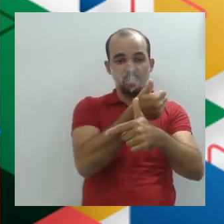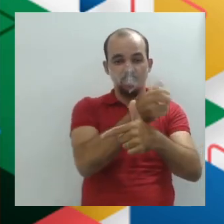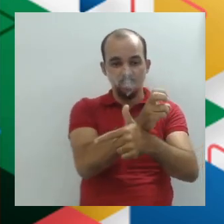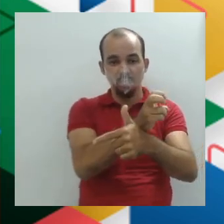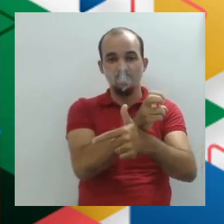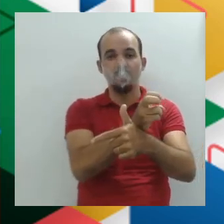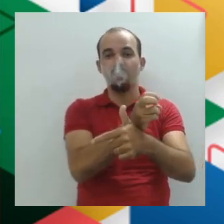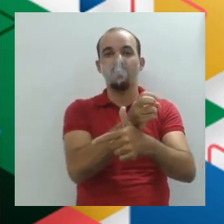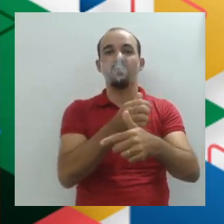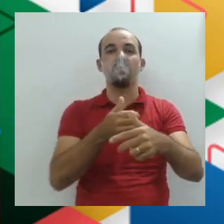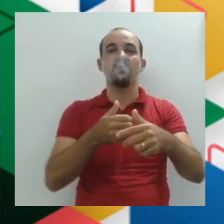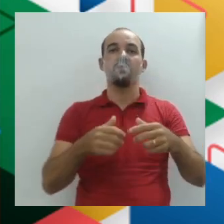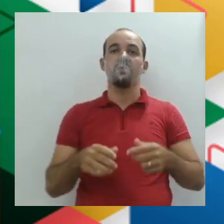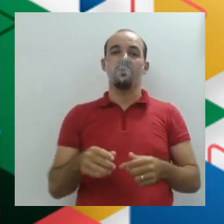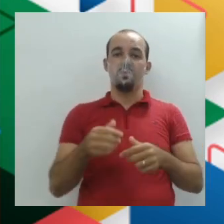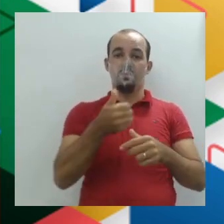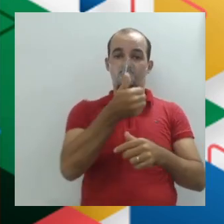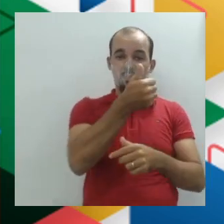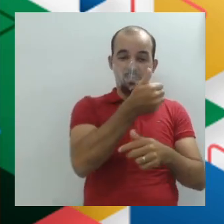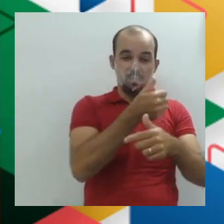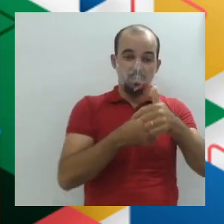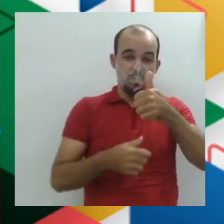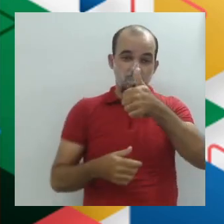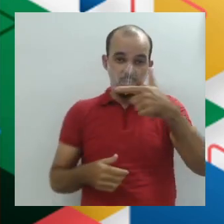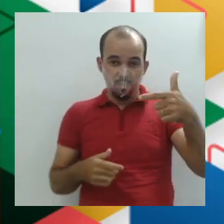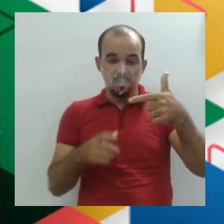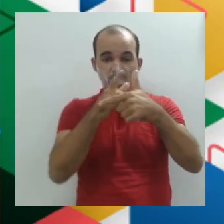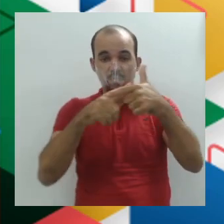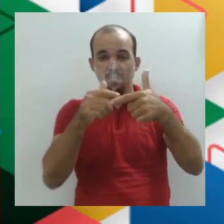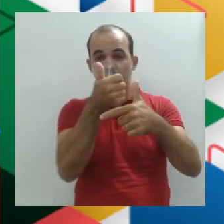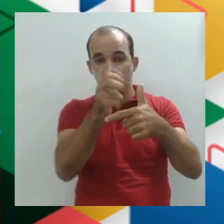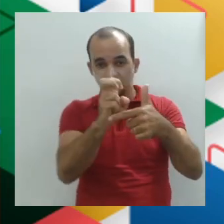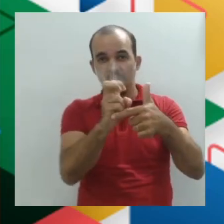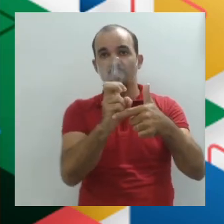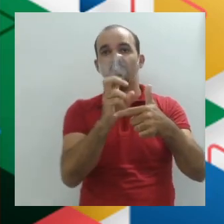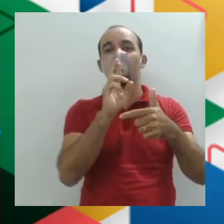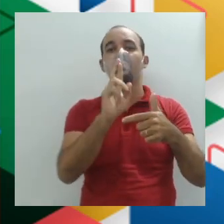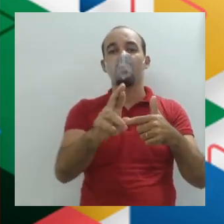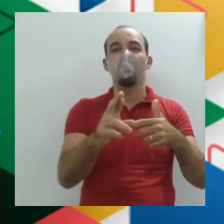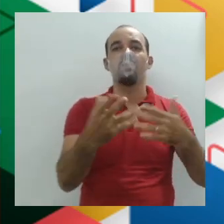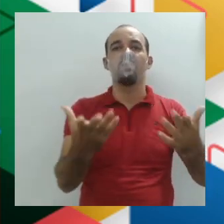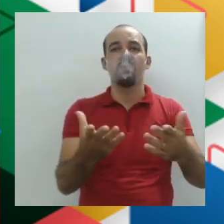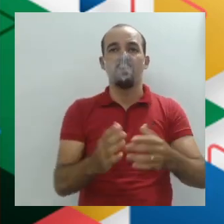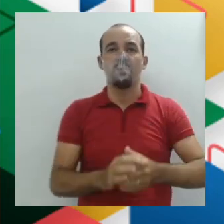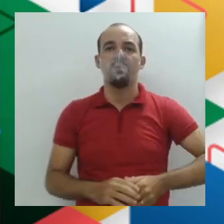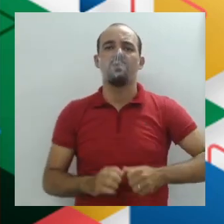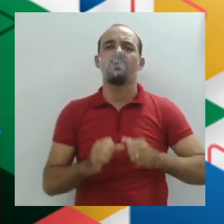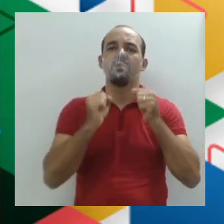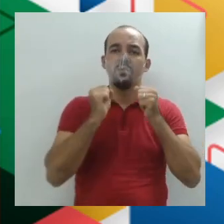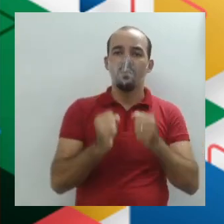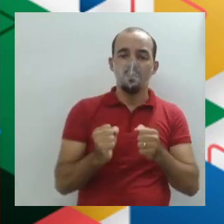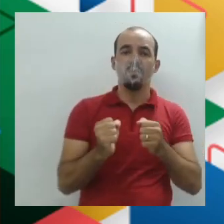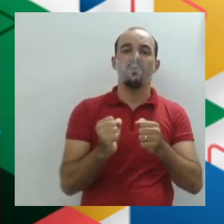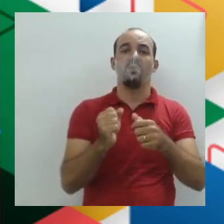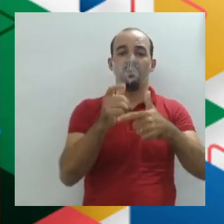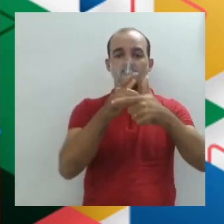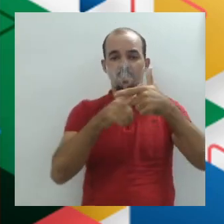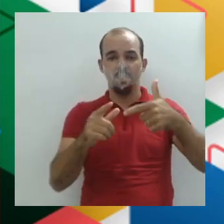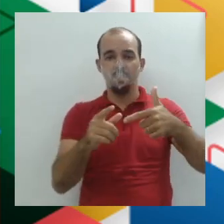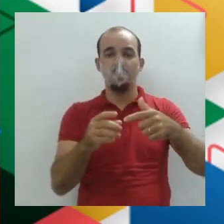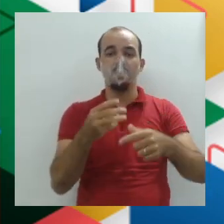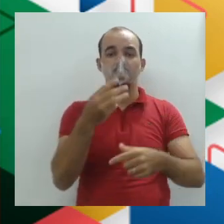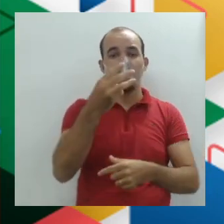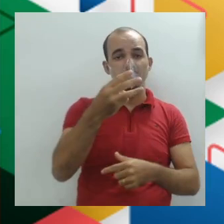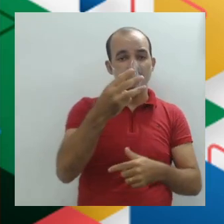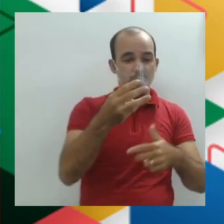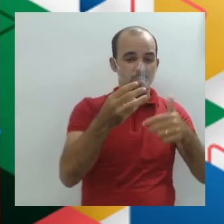certeza que você já sabe o que fazer. Simplifica a fração, dividindo por 3 também, né? Vou dividir por 3 aqui, ó. E